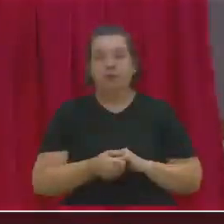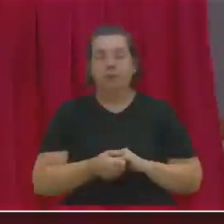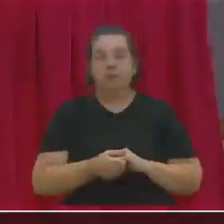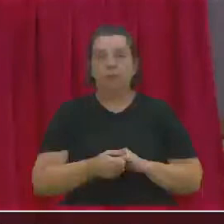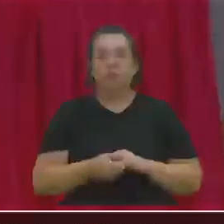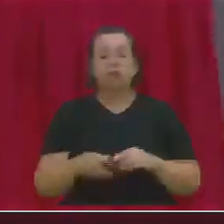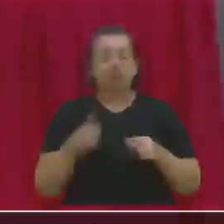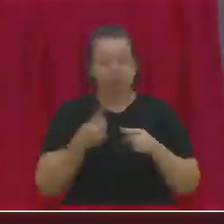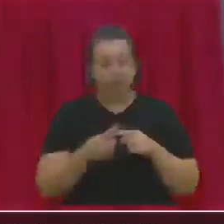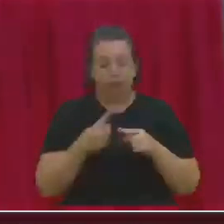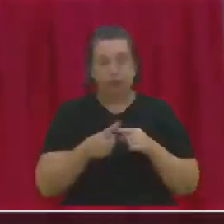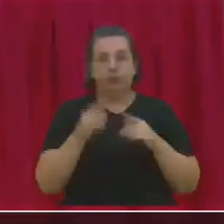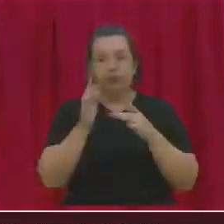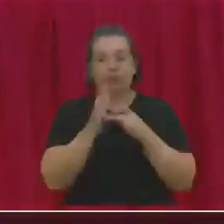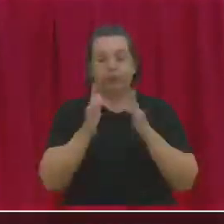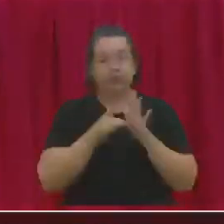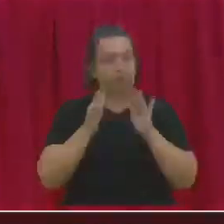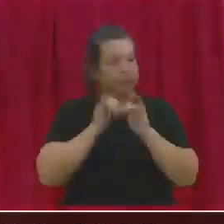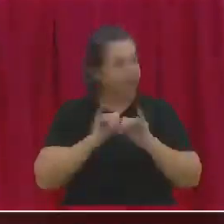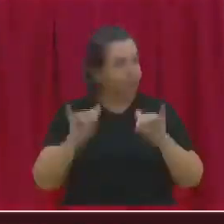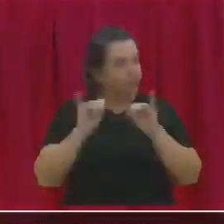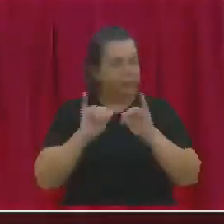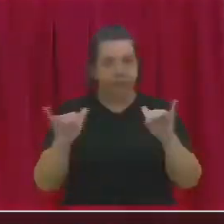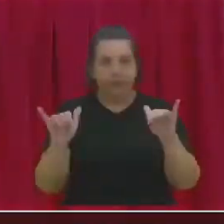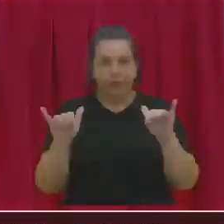Por que que Jesus disse isso, irmãos?